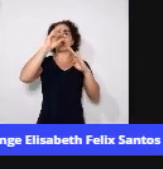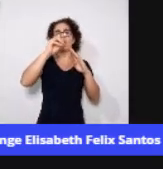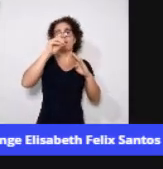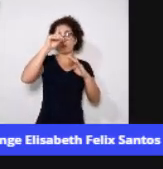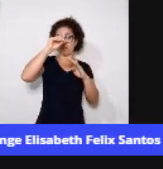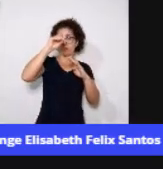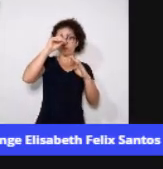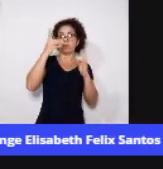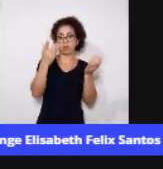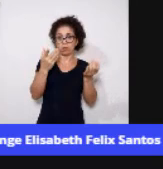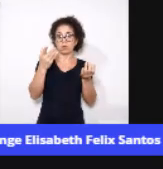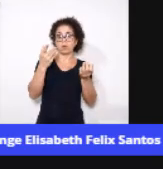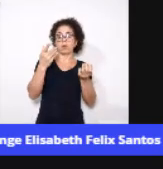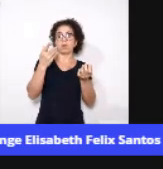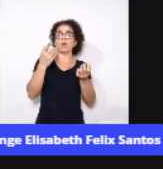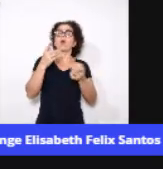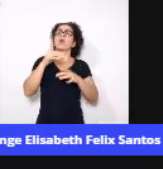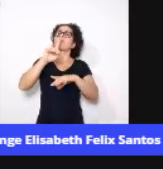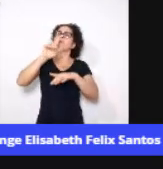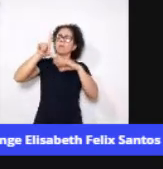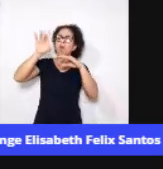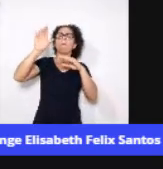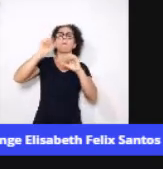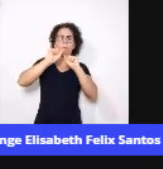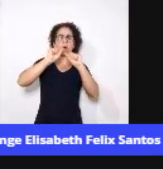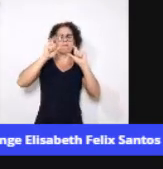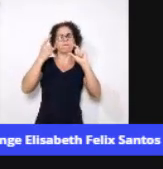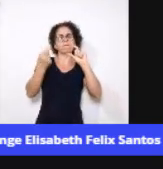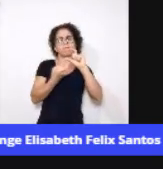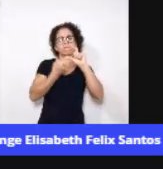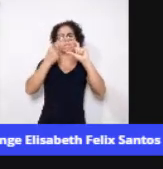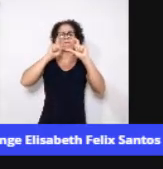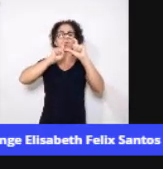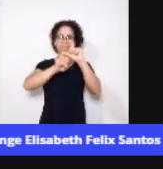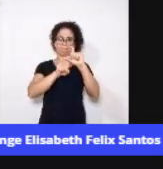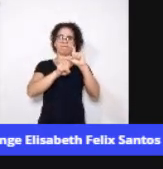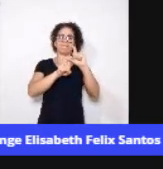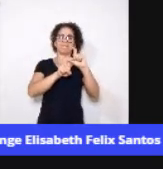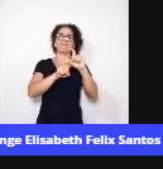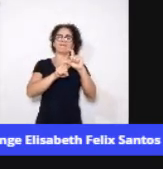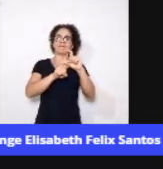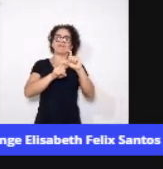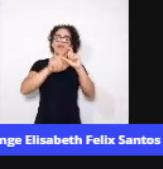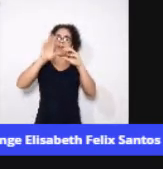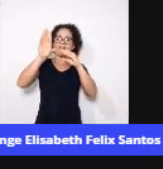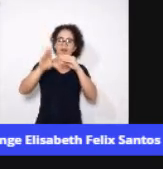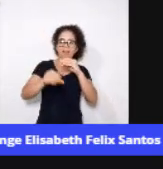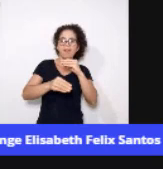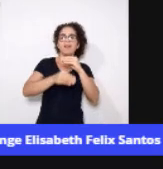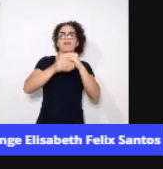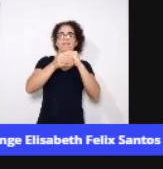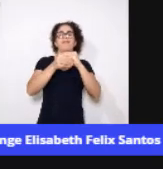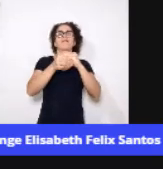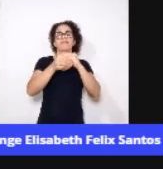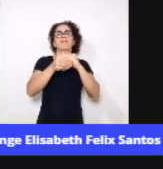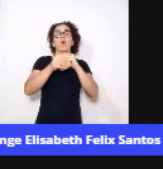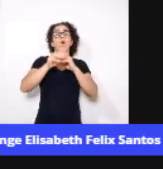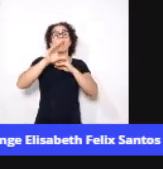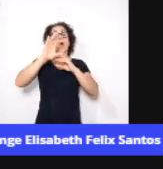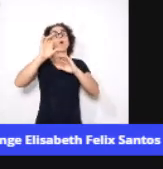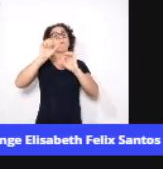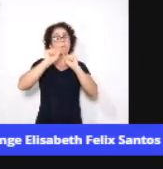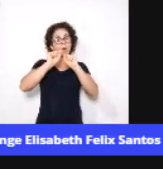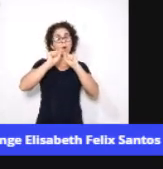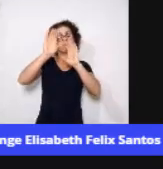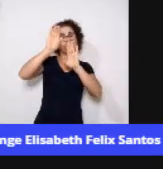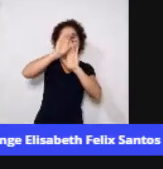link e, a partir daquele diálogo, estreitar com a área de conhecimento que você está estudando, ou com o conteúdo daquela semana,